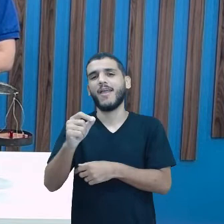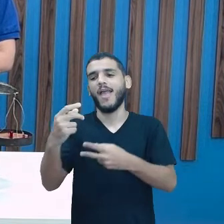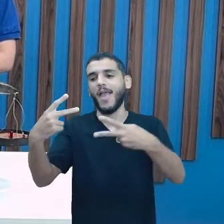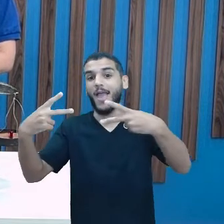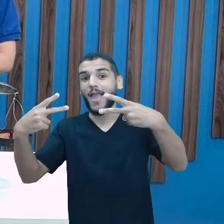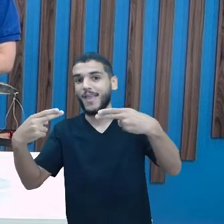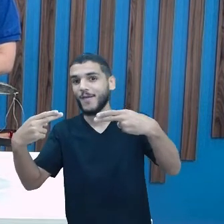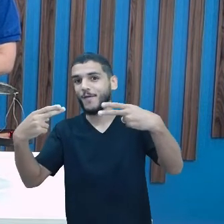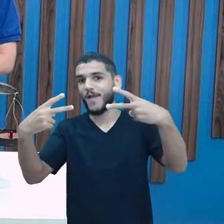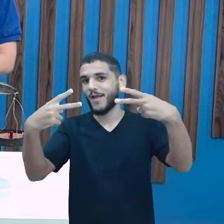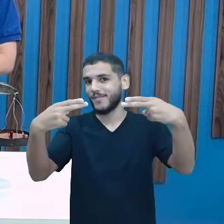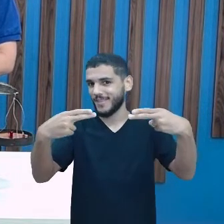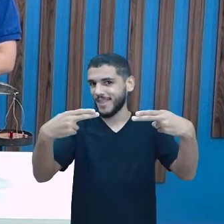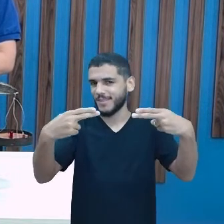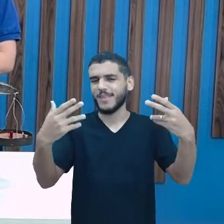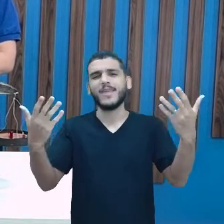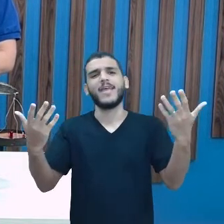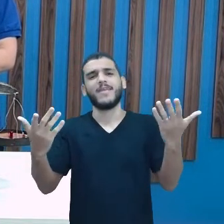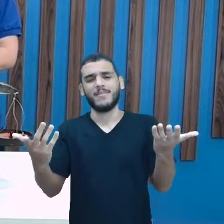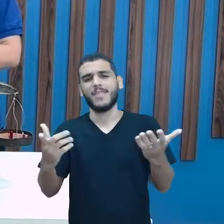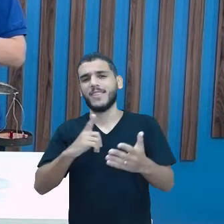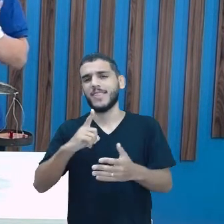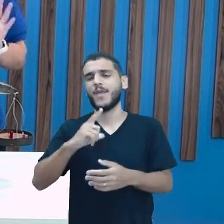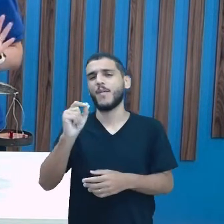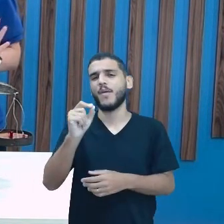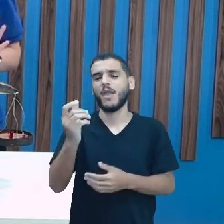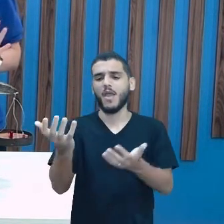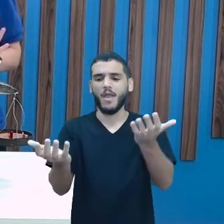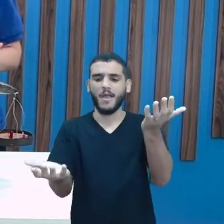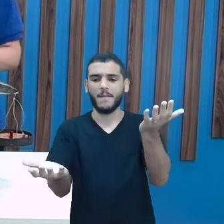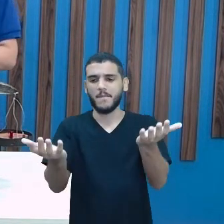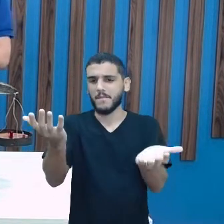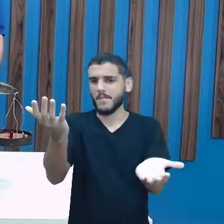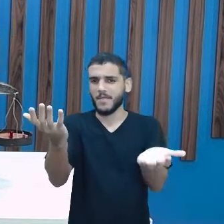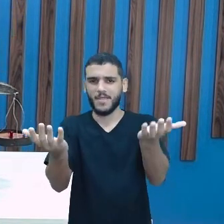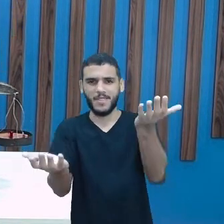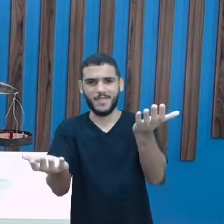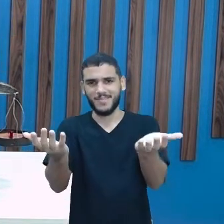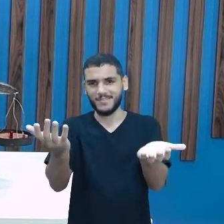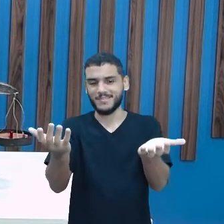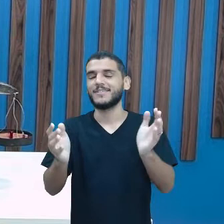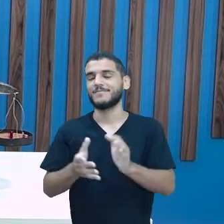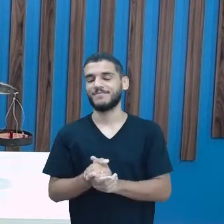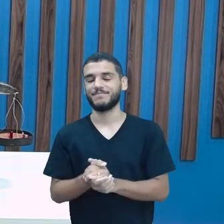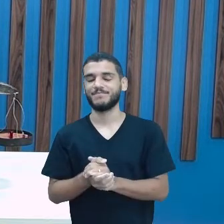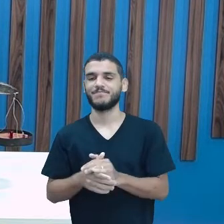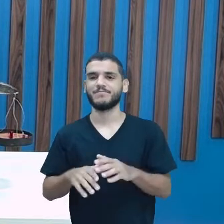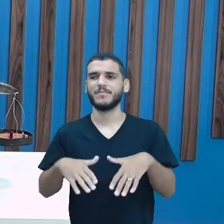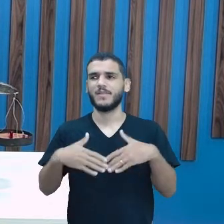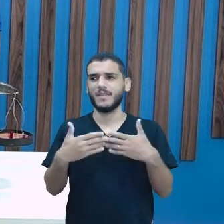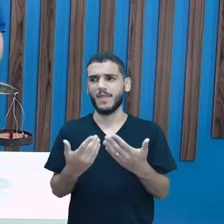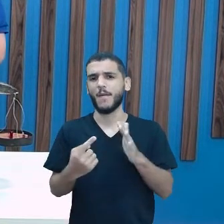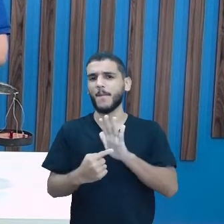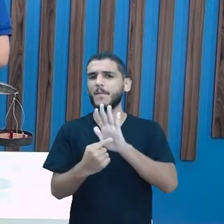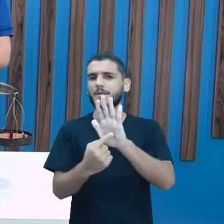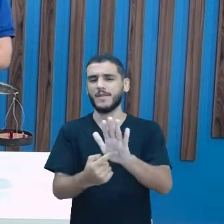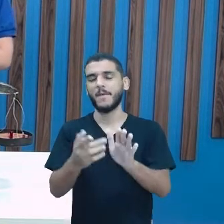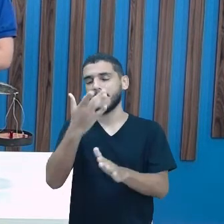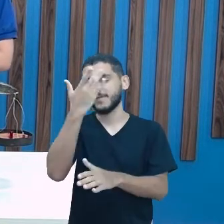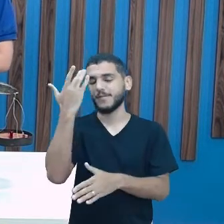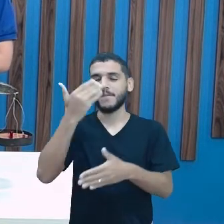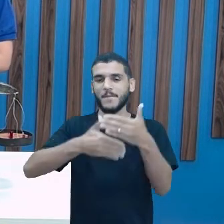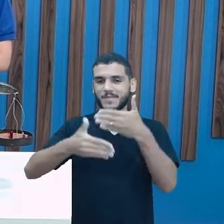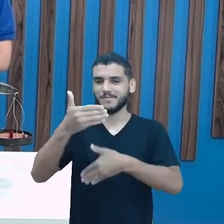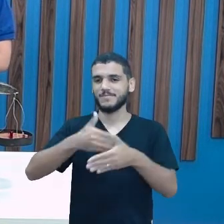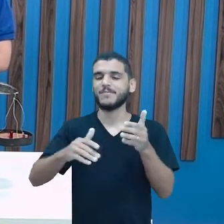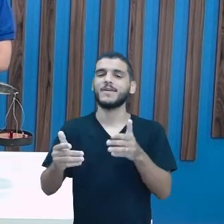Para isso, eu trouxe uma balança aqui, já a gente vai falar sobre isso. Enquanto isso, vamos apresentar quem está comigo aqui